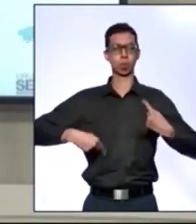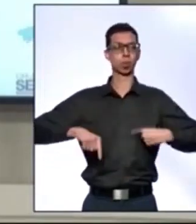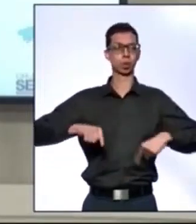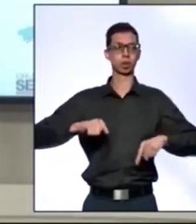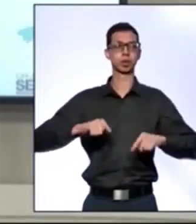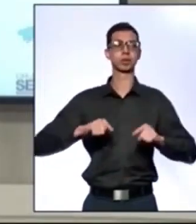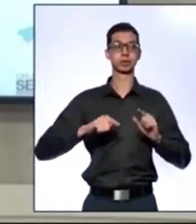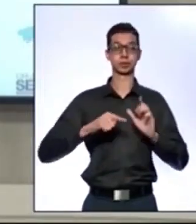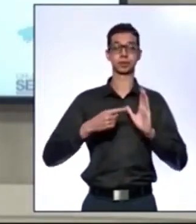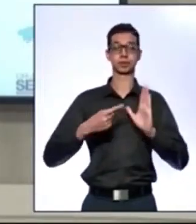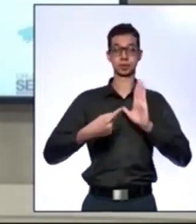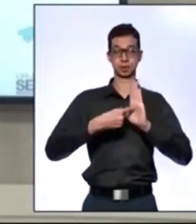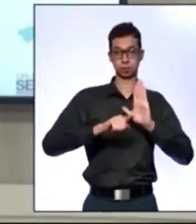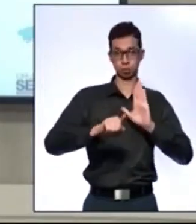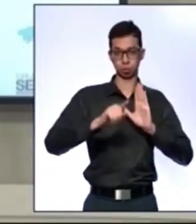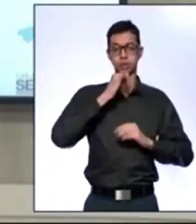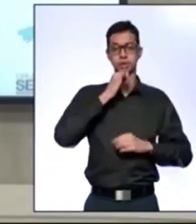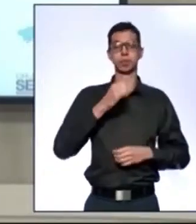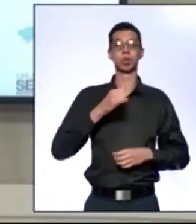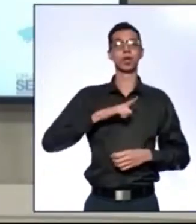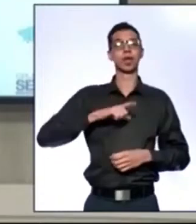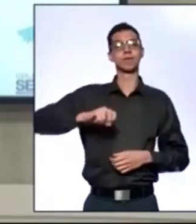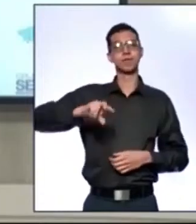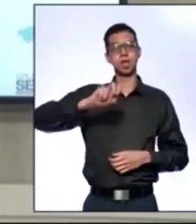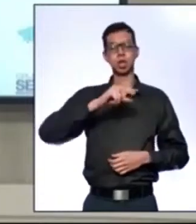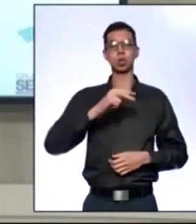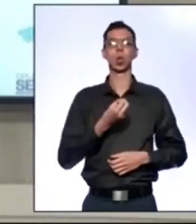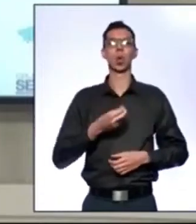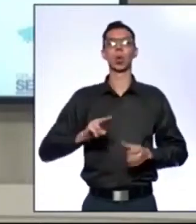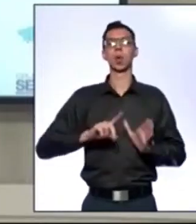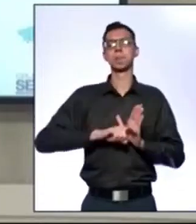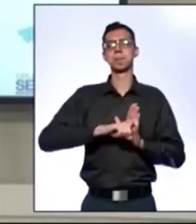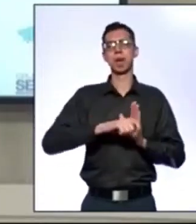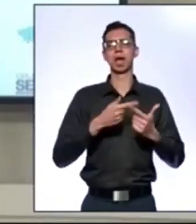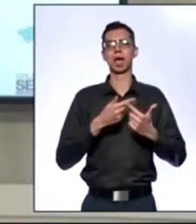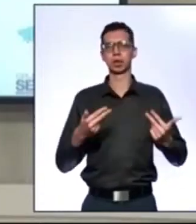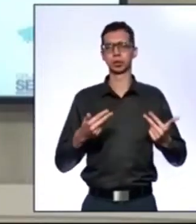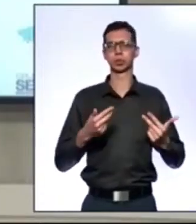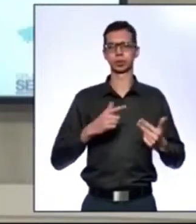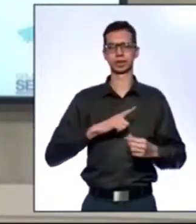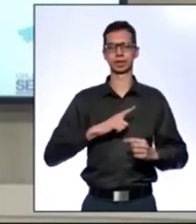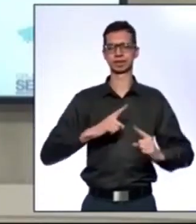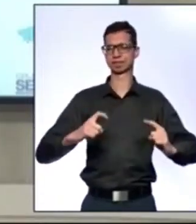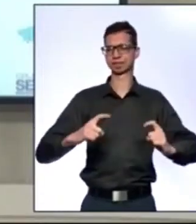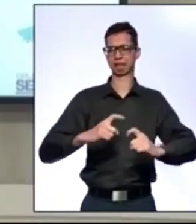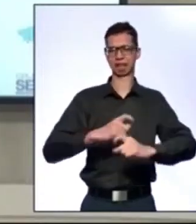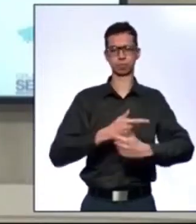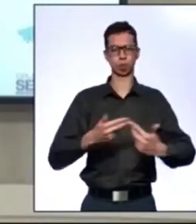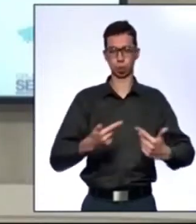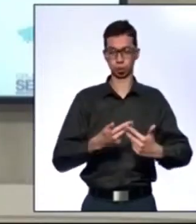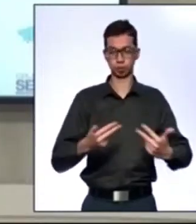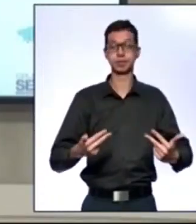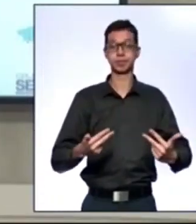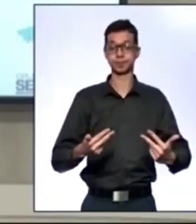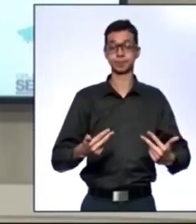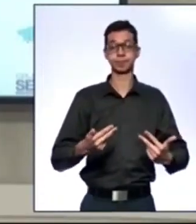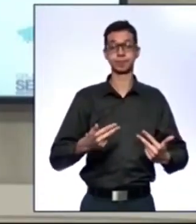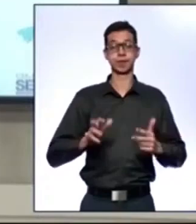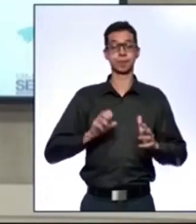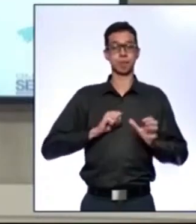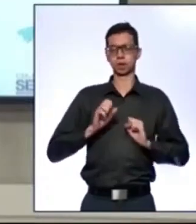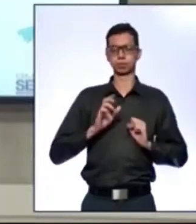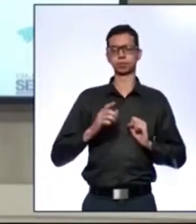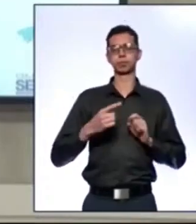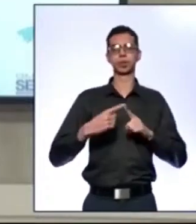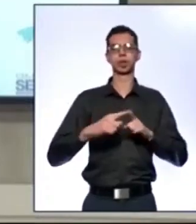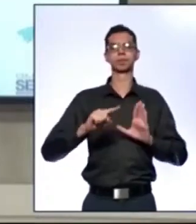causam doenças, como vírus, bactérias, protozoários, vermes, entre outros organismos. Tudo bem? Então a gente vai falar